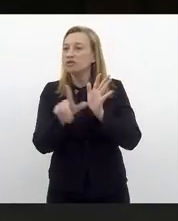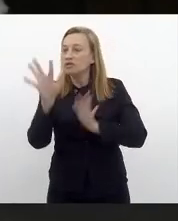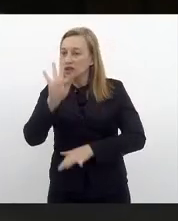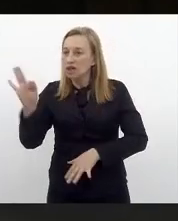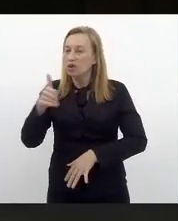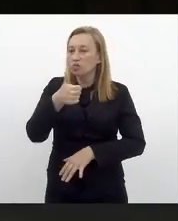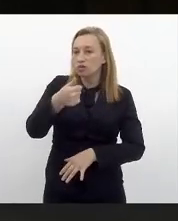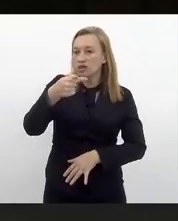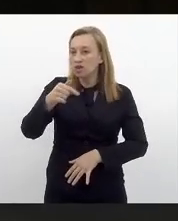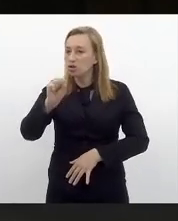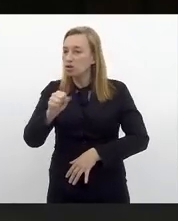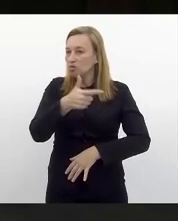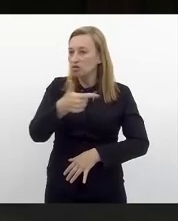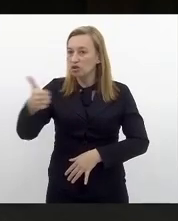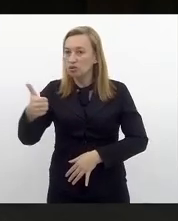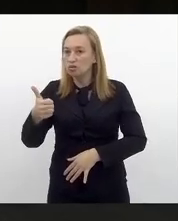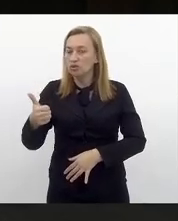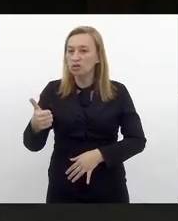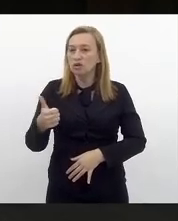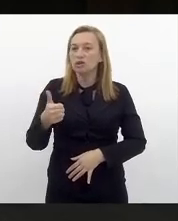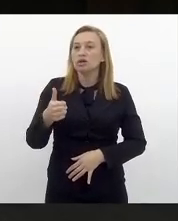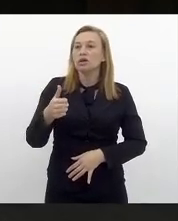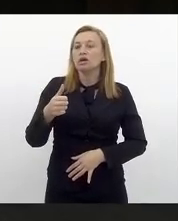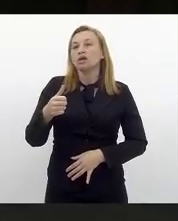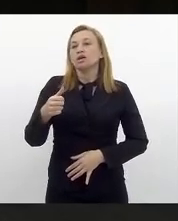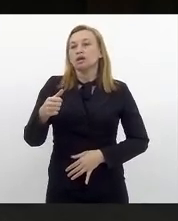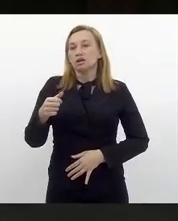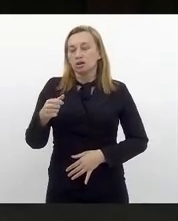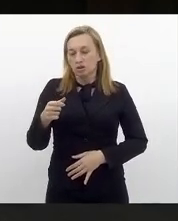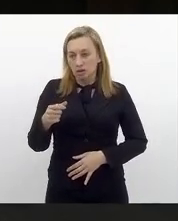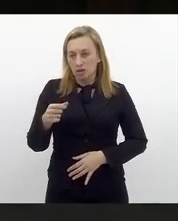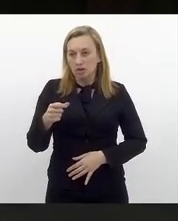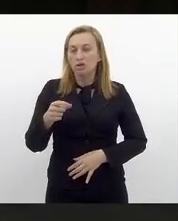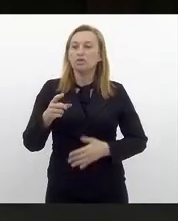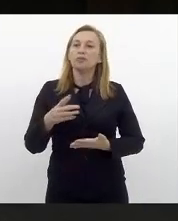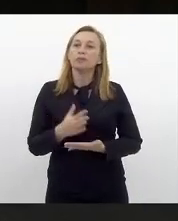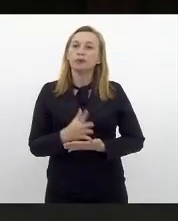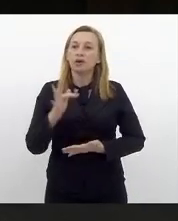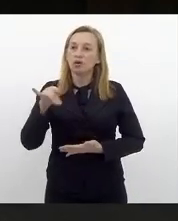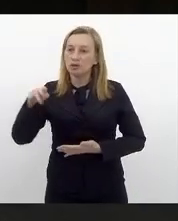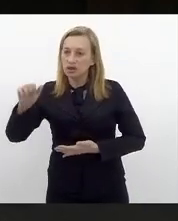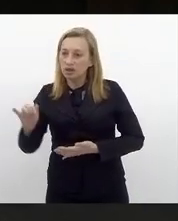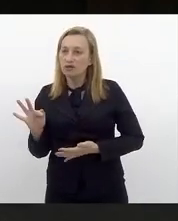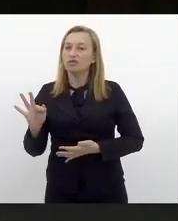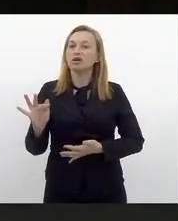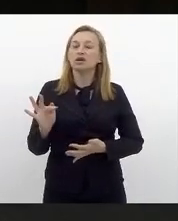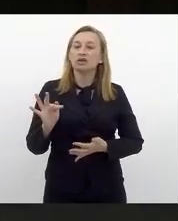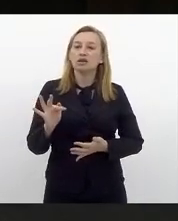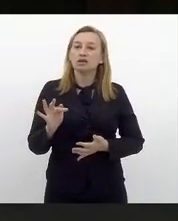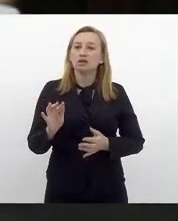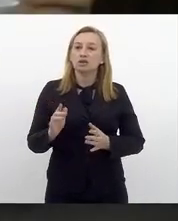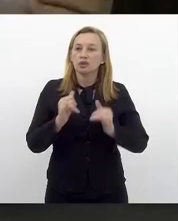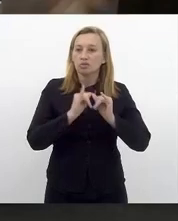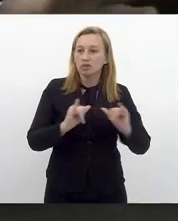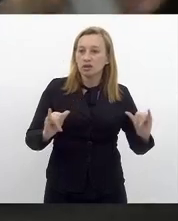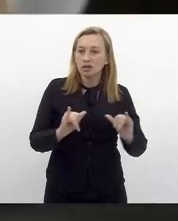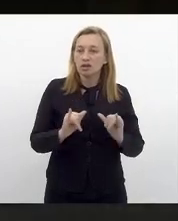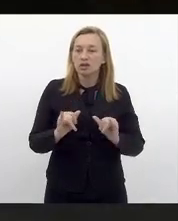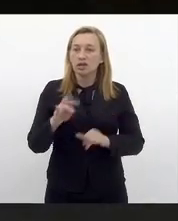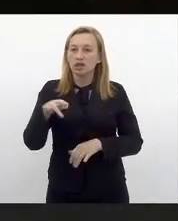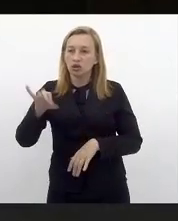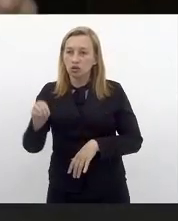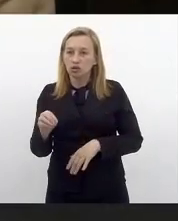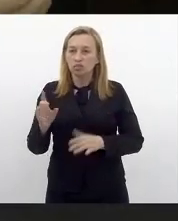178 2021 quadrimestralmente devendo a começar Fi realizar a publicação em Sítio eletrônico